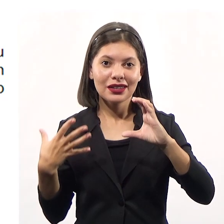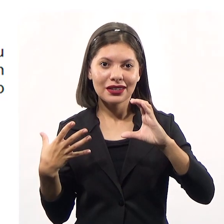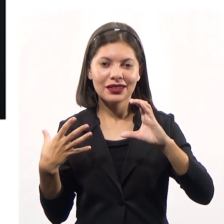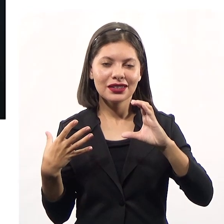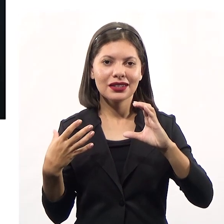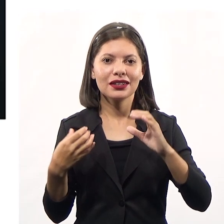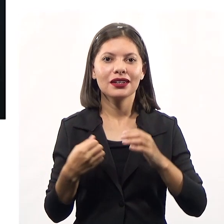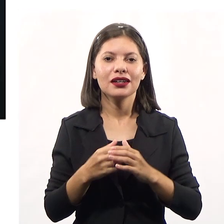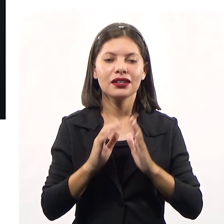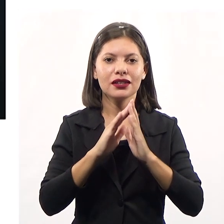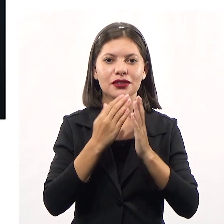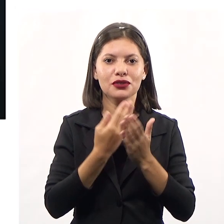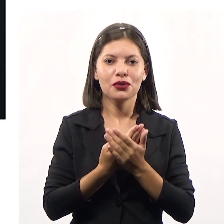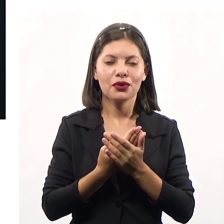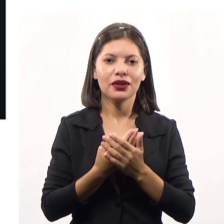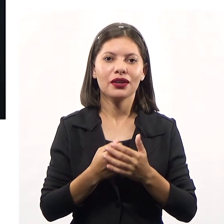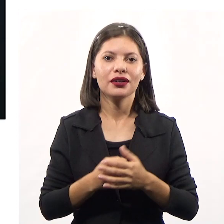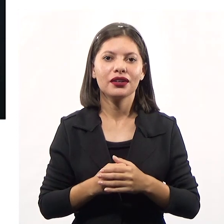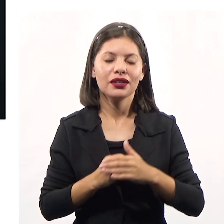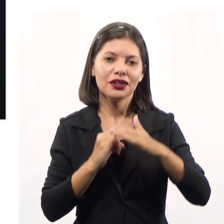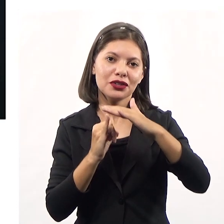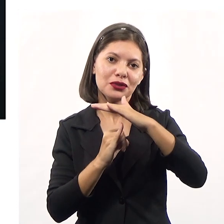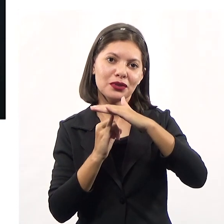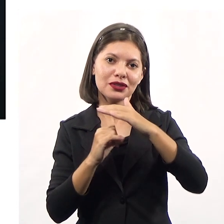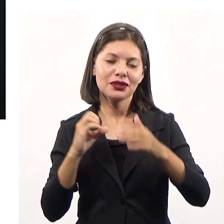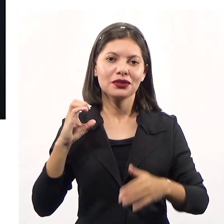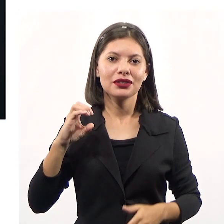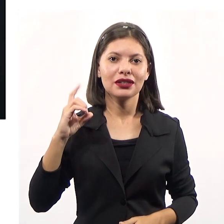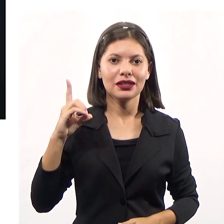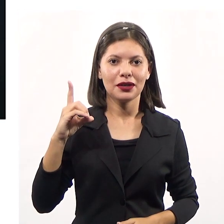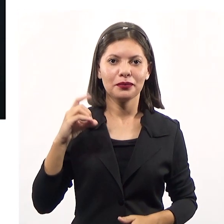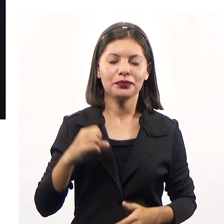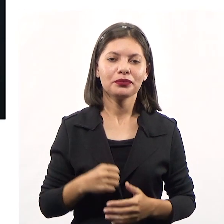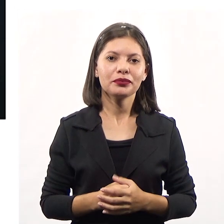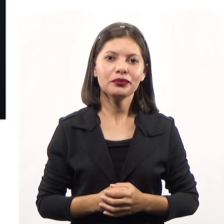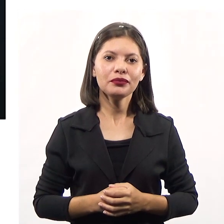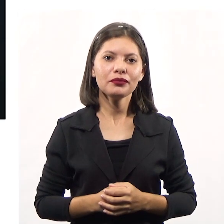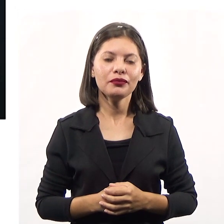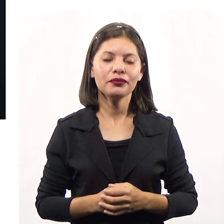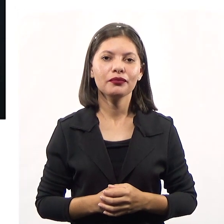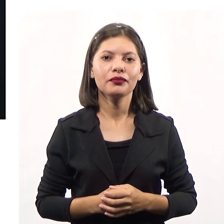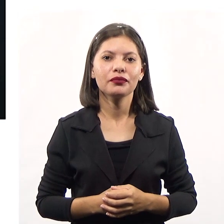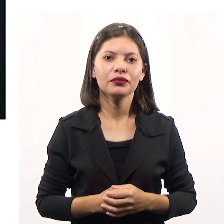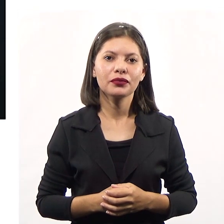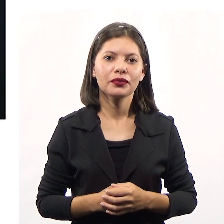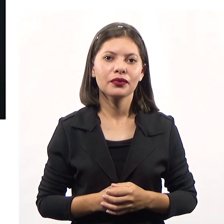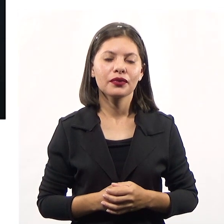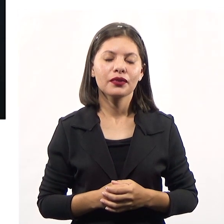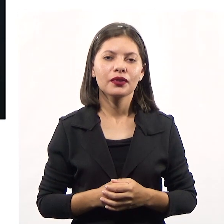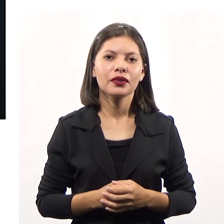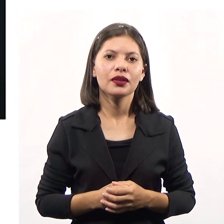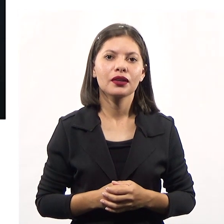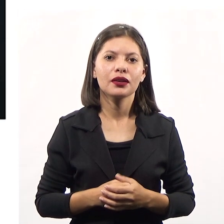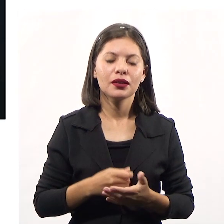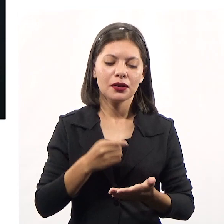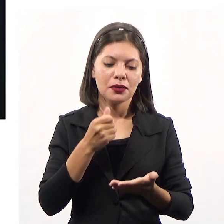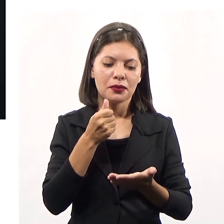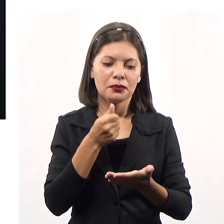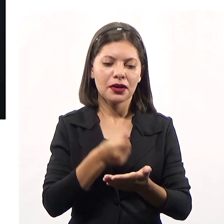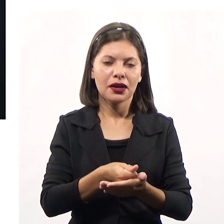nossa escola pública, né? Que nós temos hoje e já há algum tempo. Então, com o tempo,